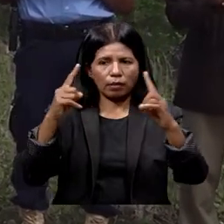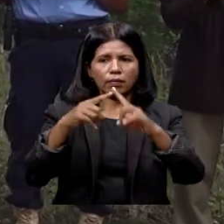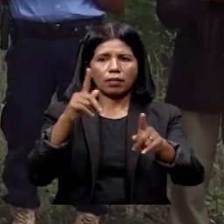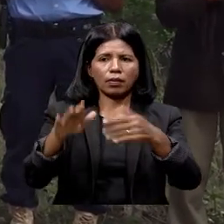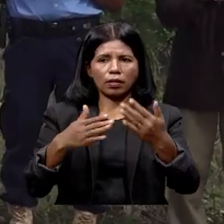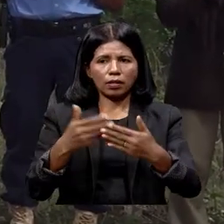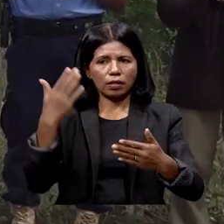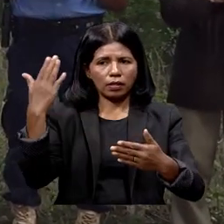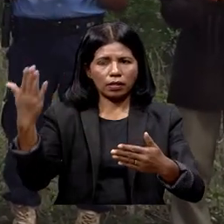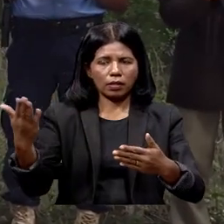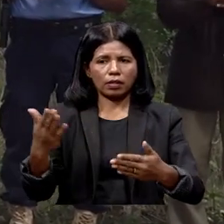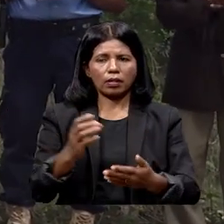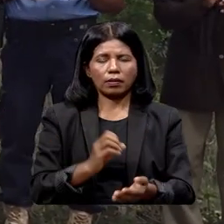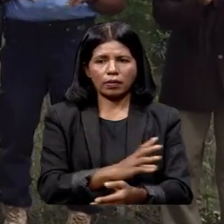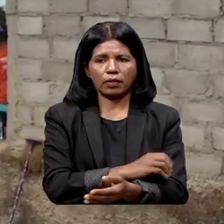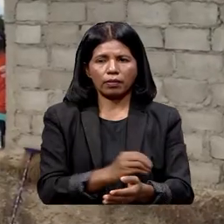comunidade e ha área rural.